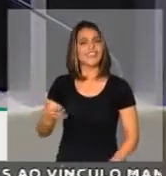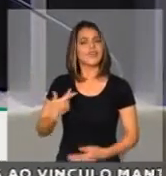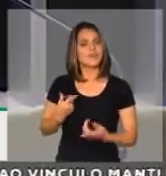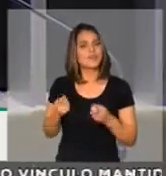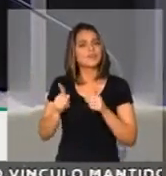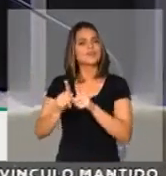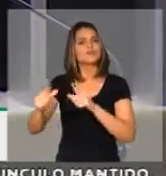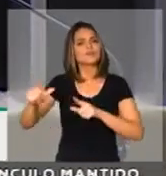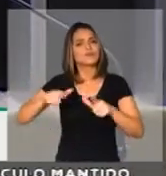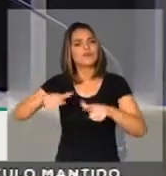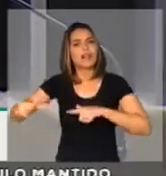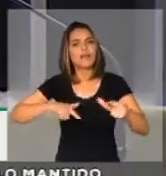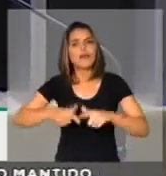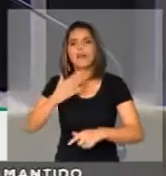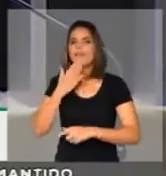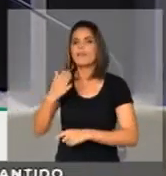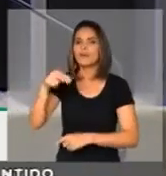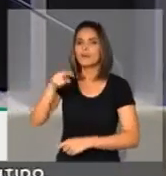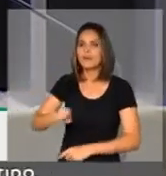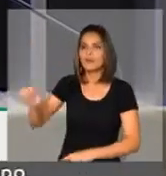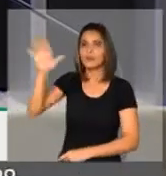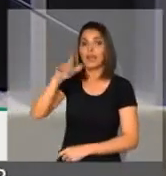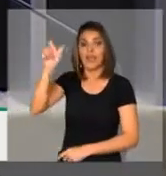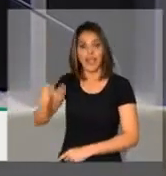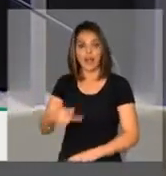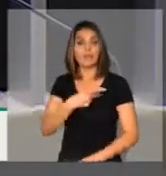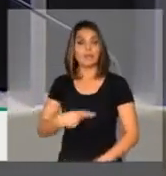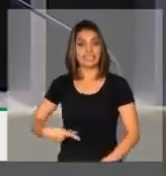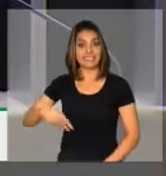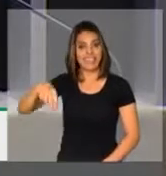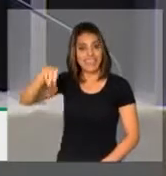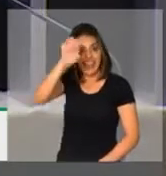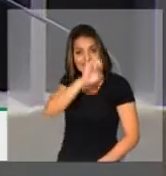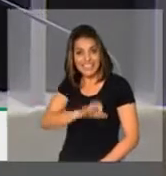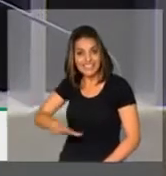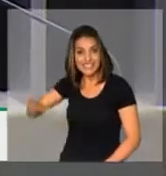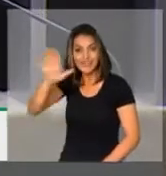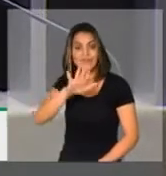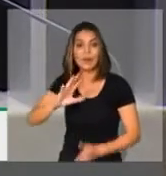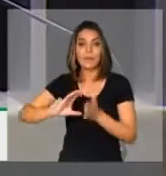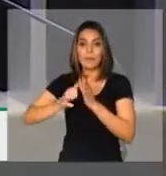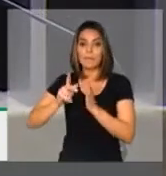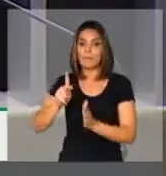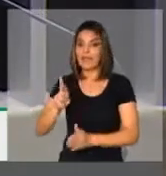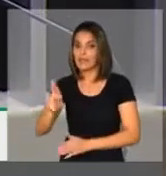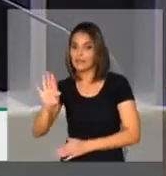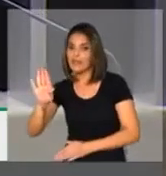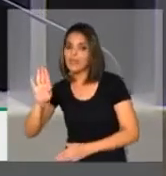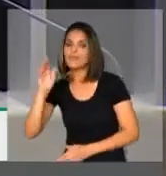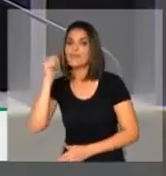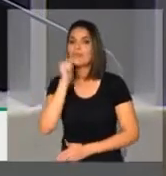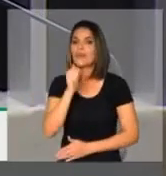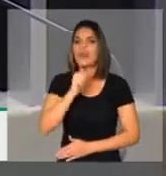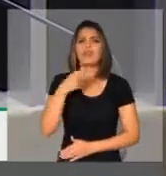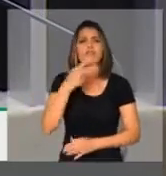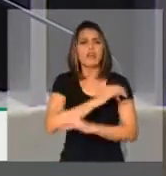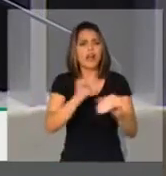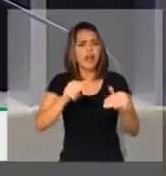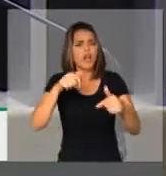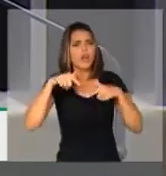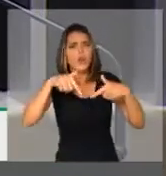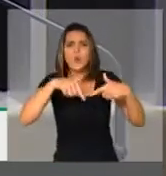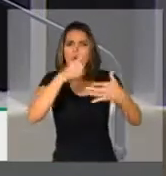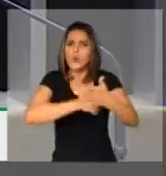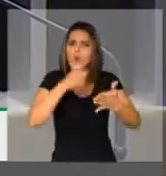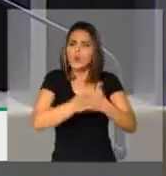de políticas em favor do Brasil e especialmente do meu estado. Dizer, senhor presidente, que essa luta precisa permanecer viva, ou seja, a manutenção